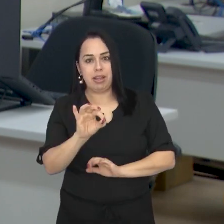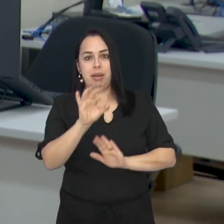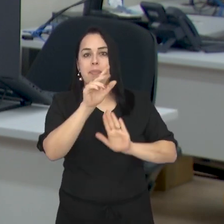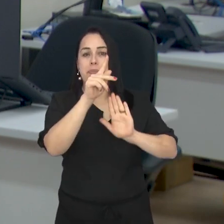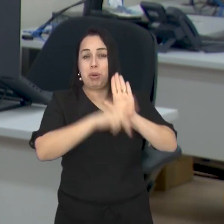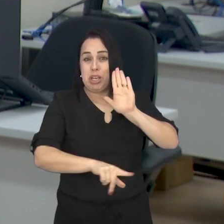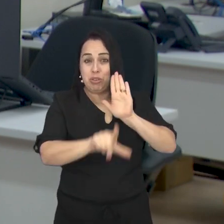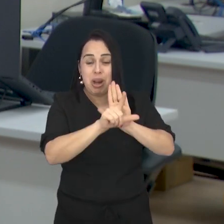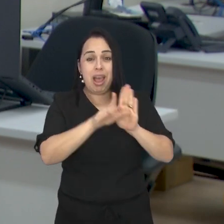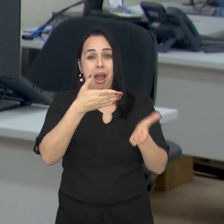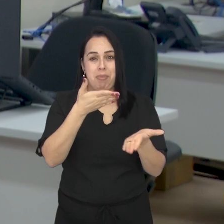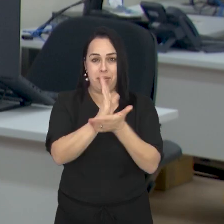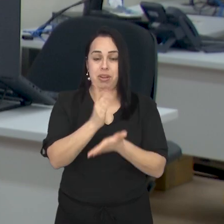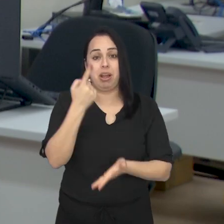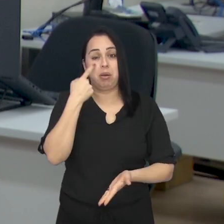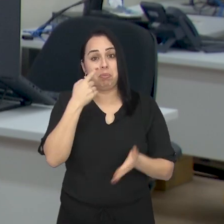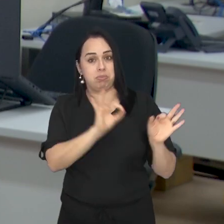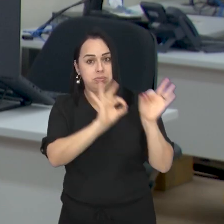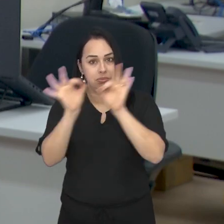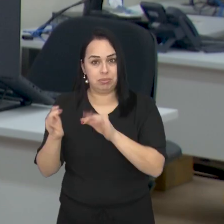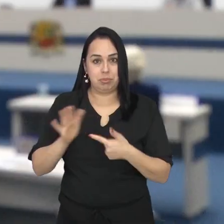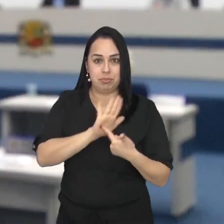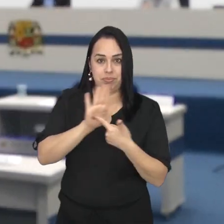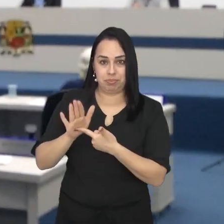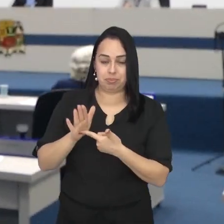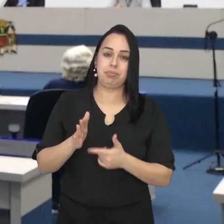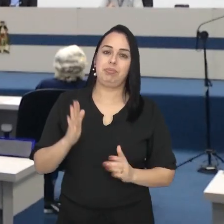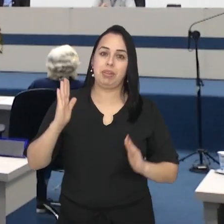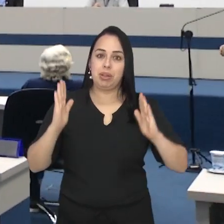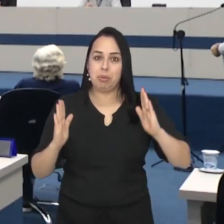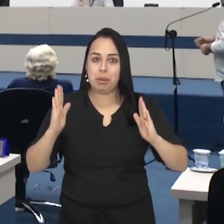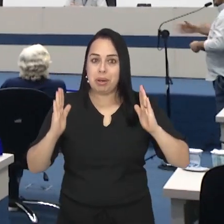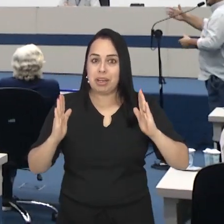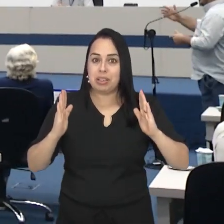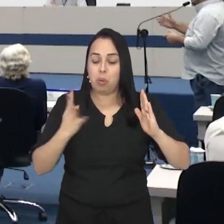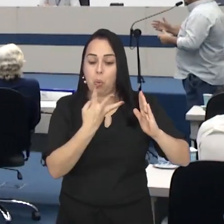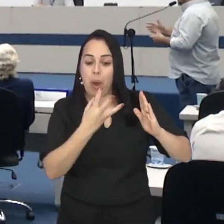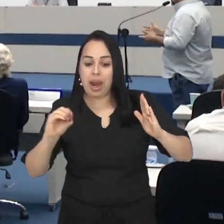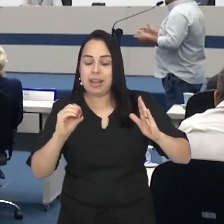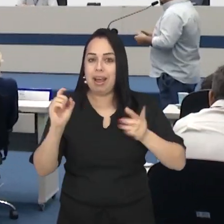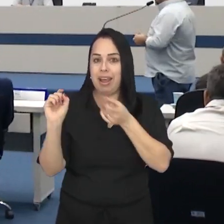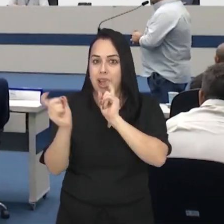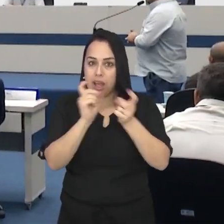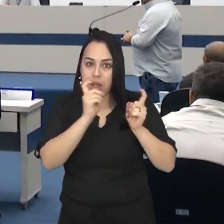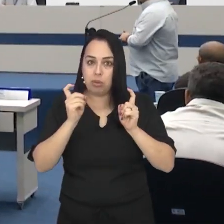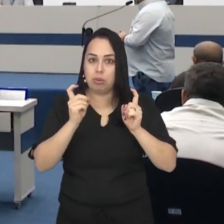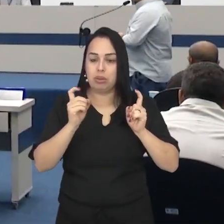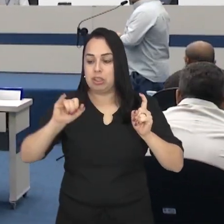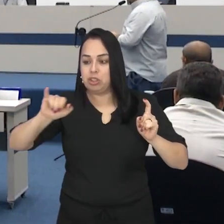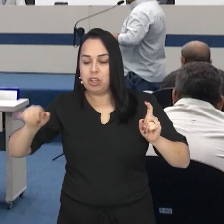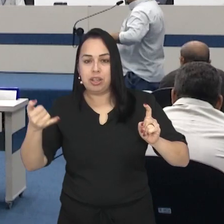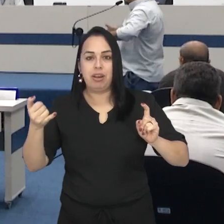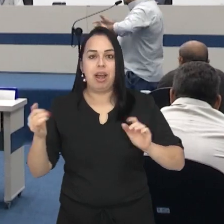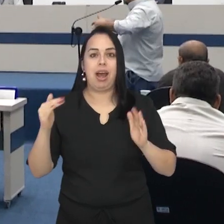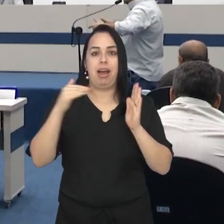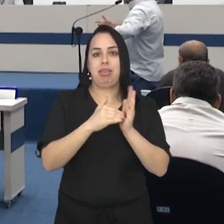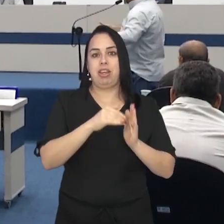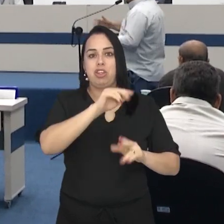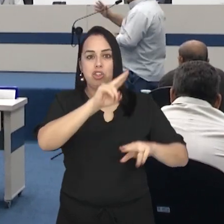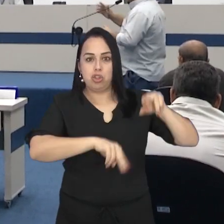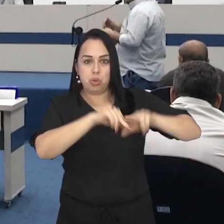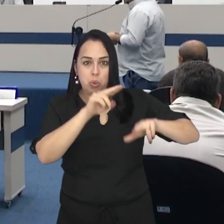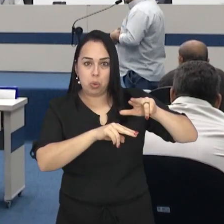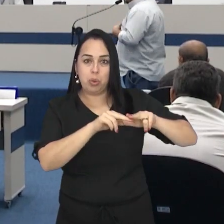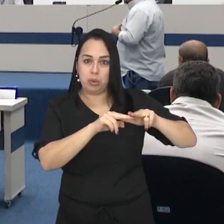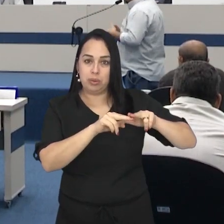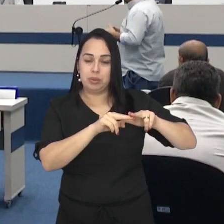de 90 leis. É o que você confere agora. Durante 40 sessões ordinárias do primeiro semestre de 2023,